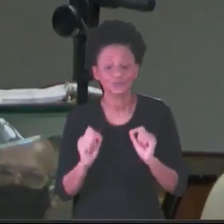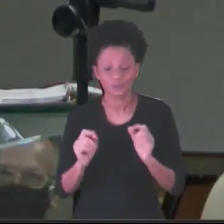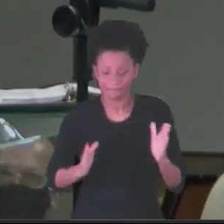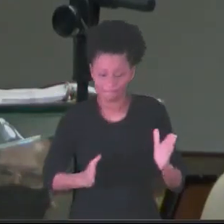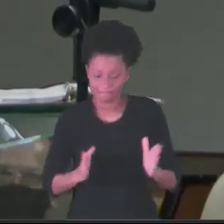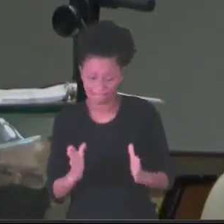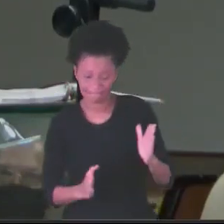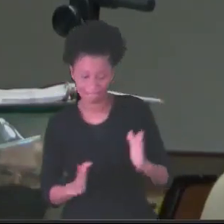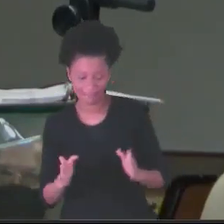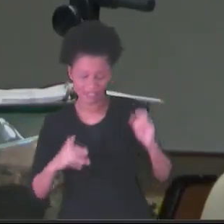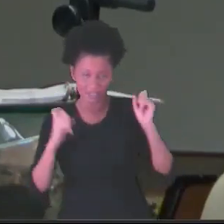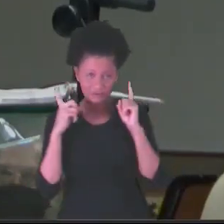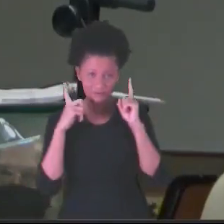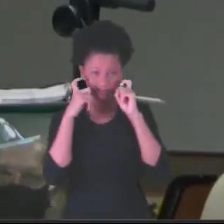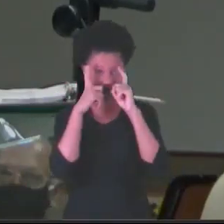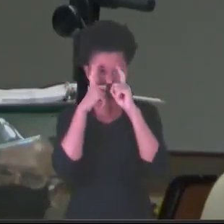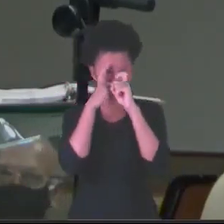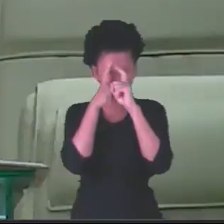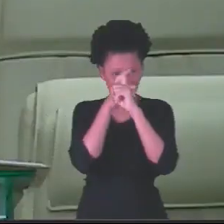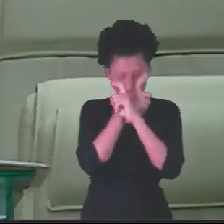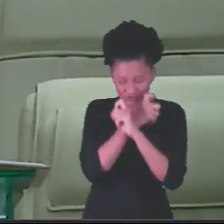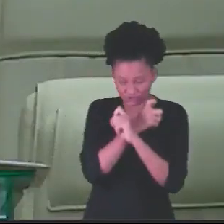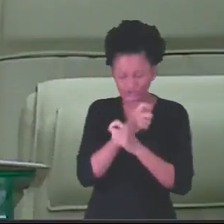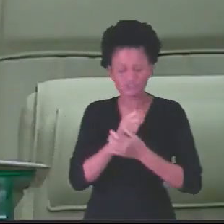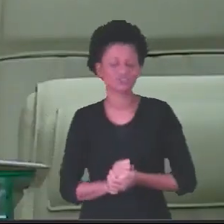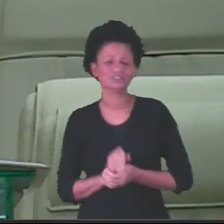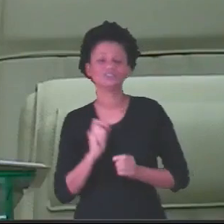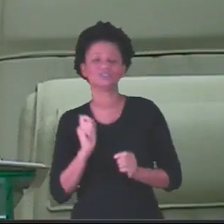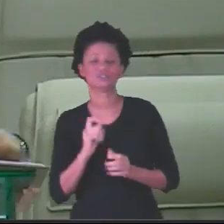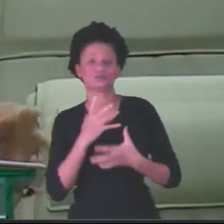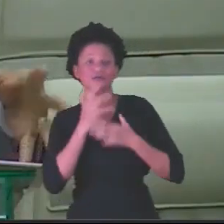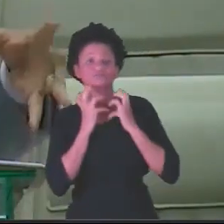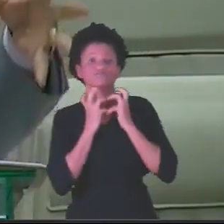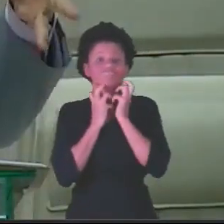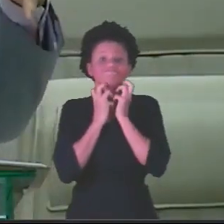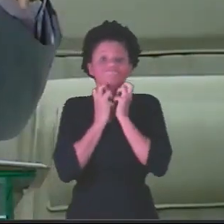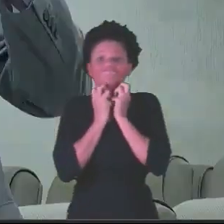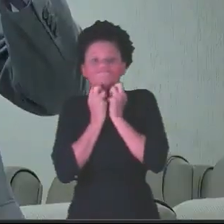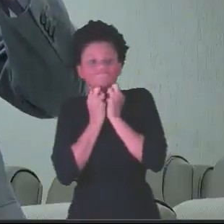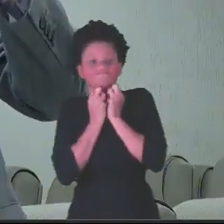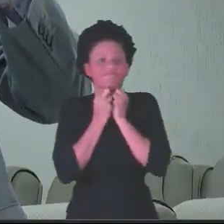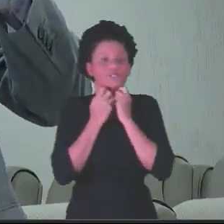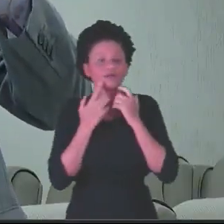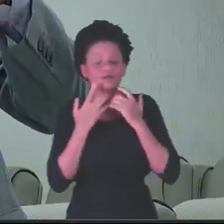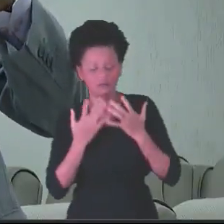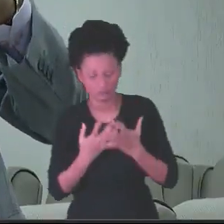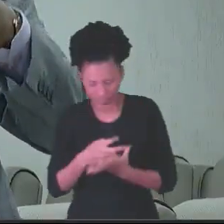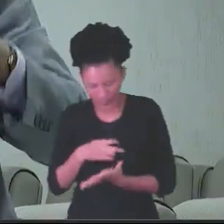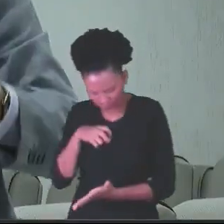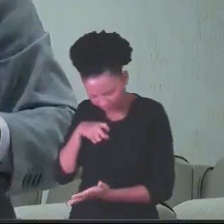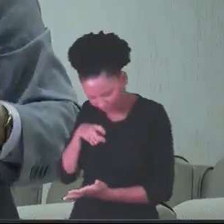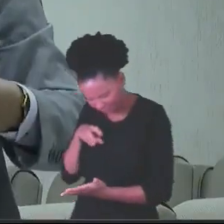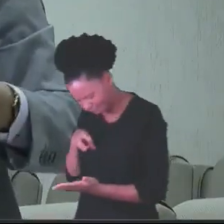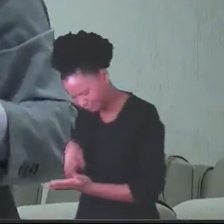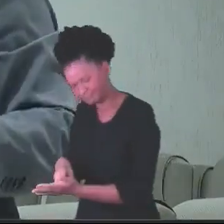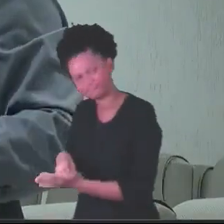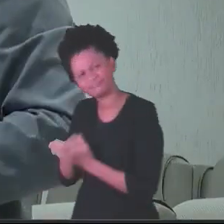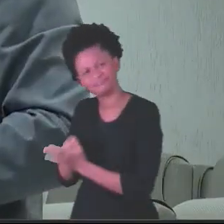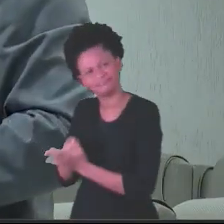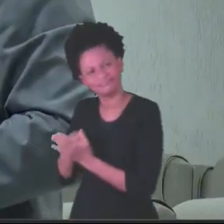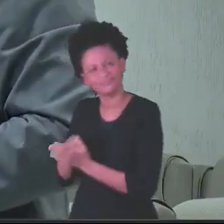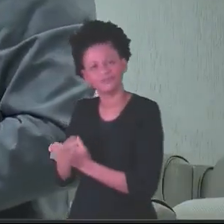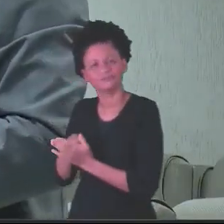de aperto de sufocamento quando nós dá um abraço nos nossos joelhos